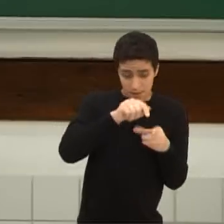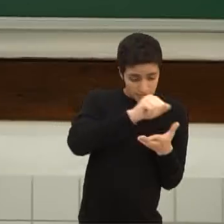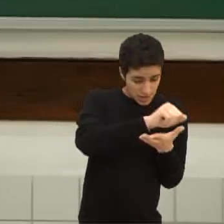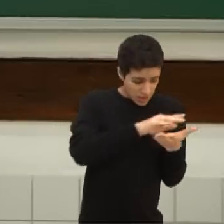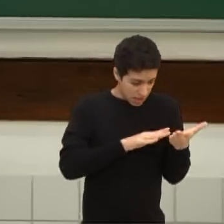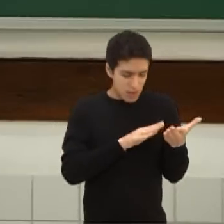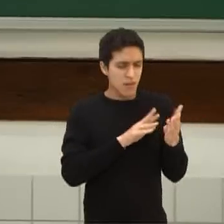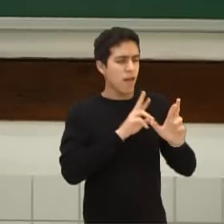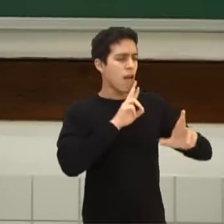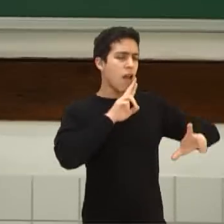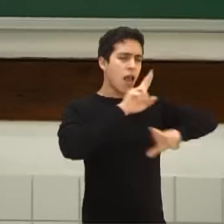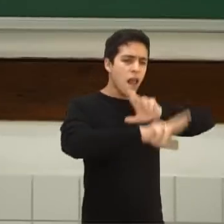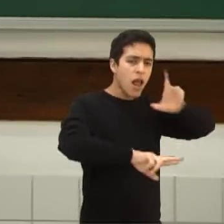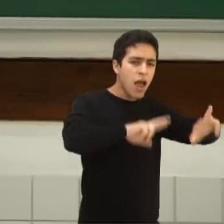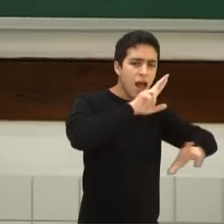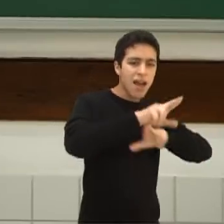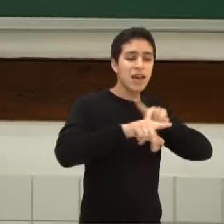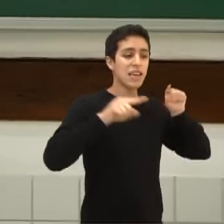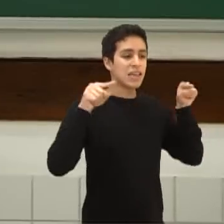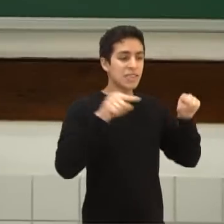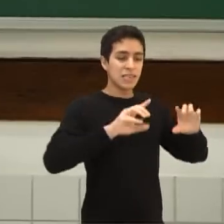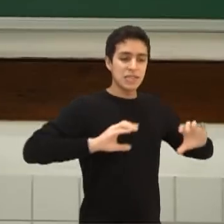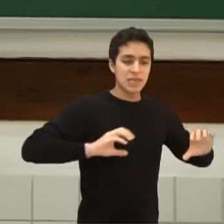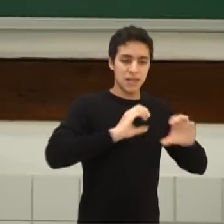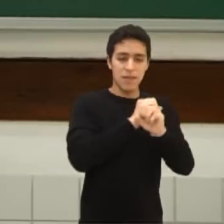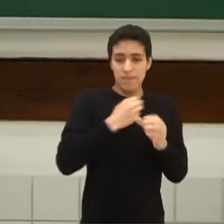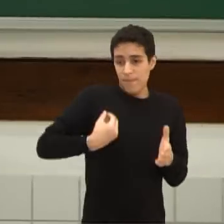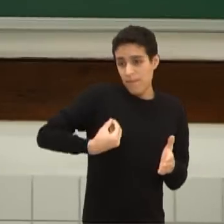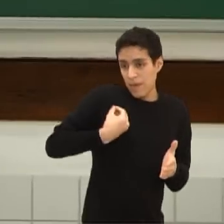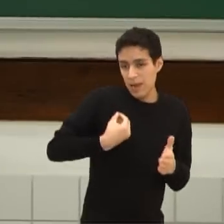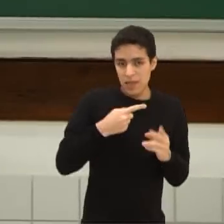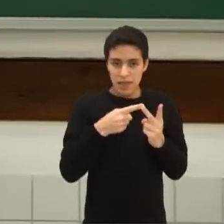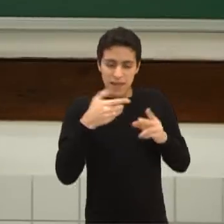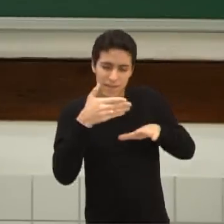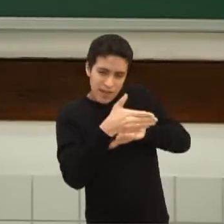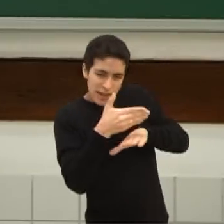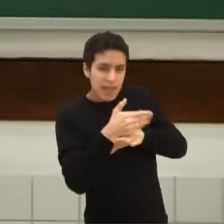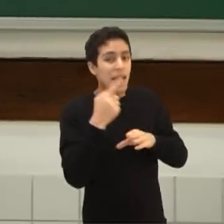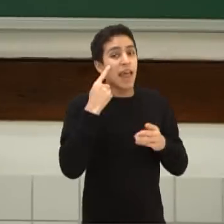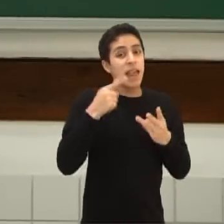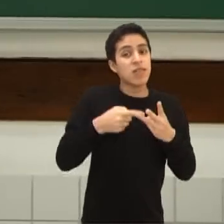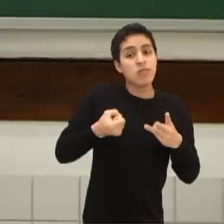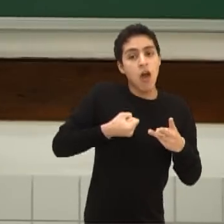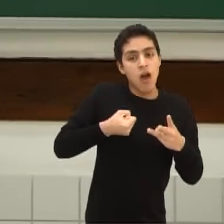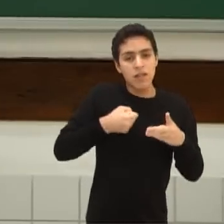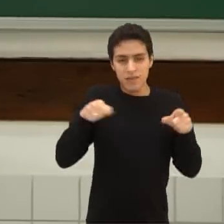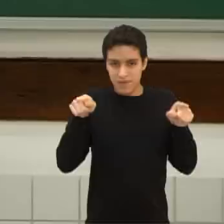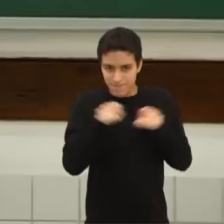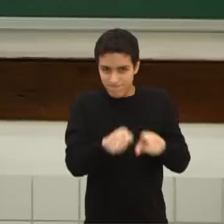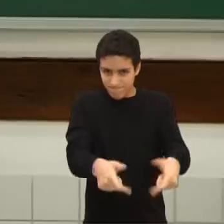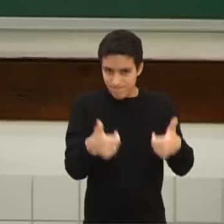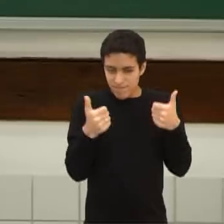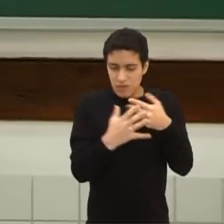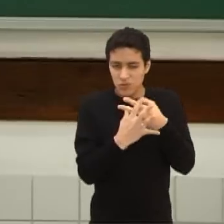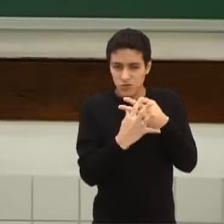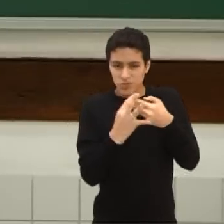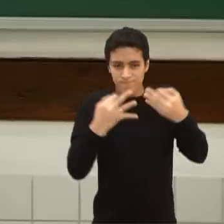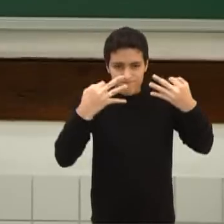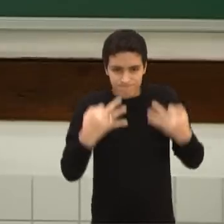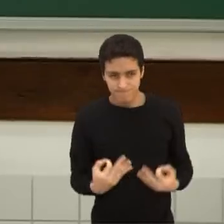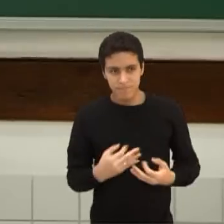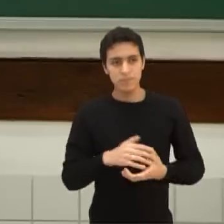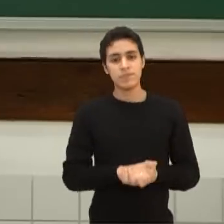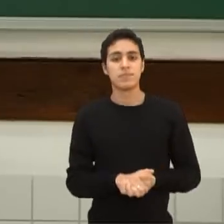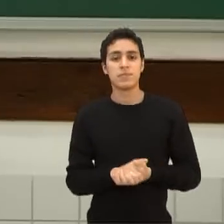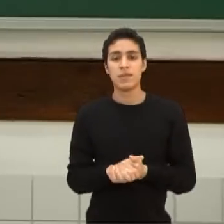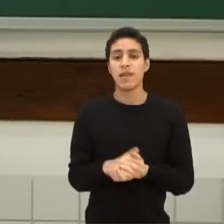atividades postadas para garantir presença, frequência e nota. Tudo bom? Aula